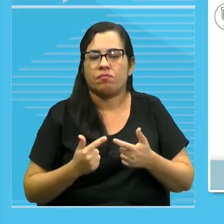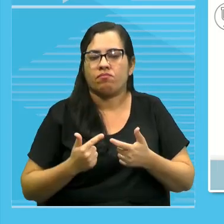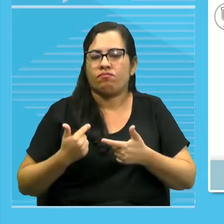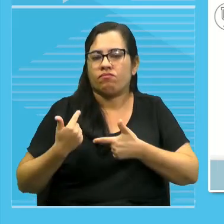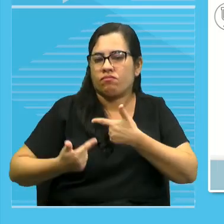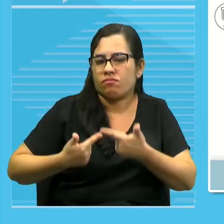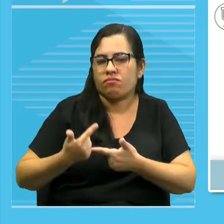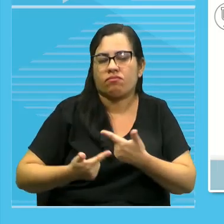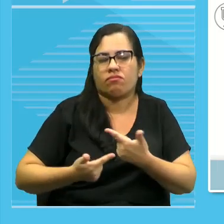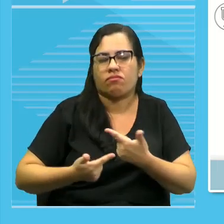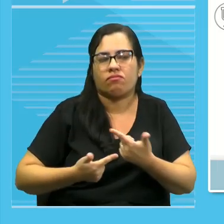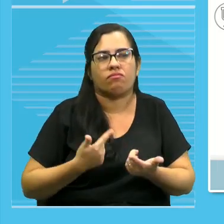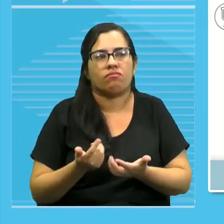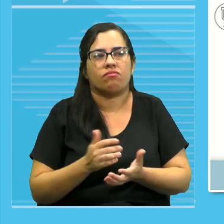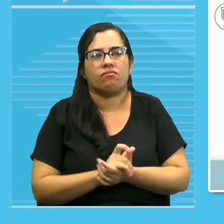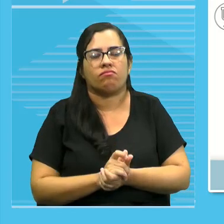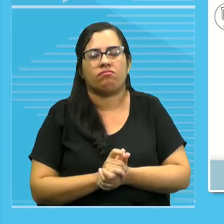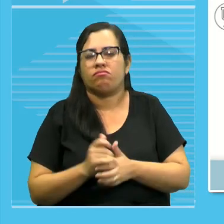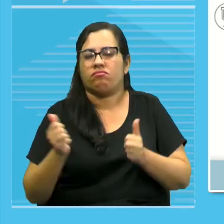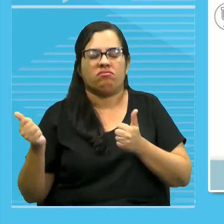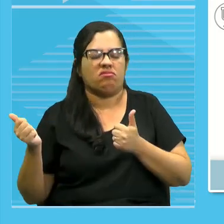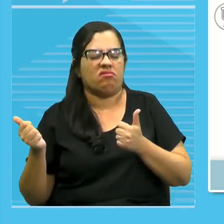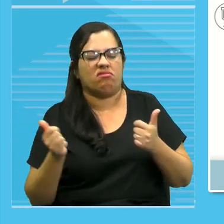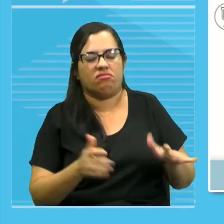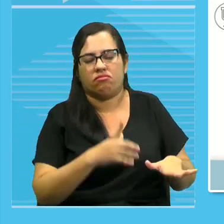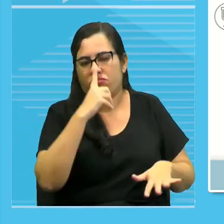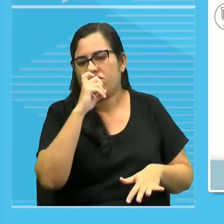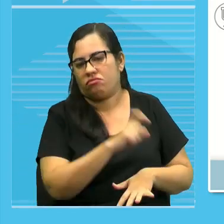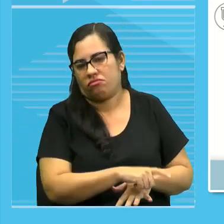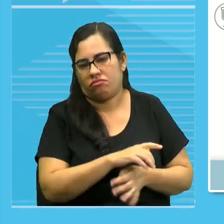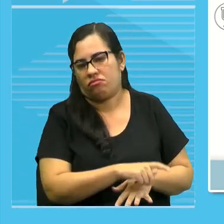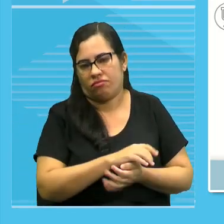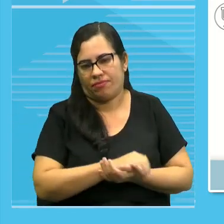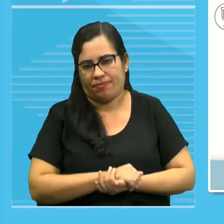jogar tudo fora